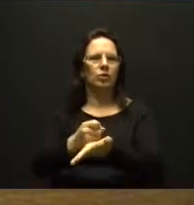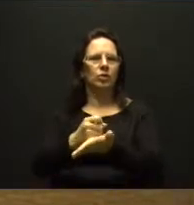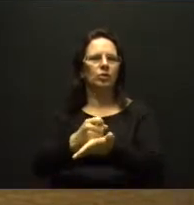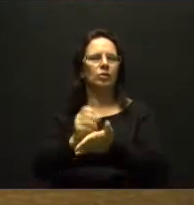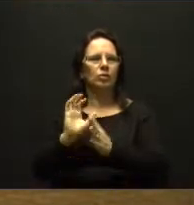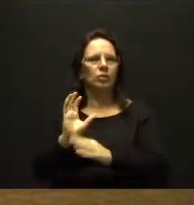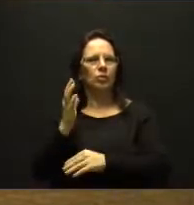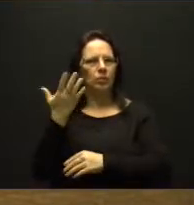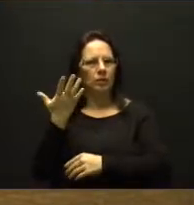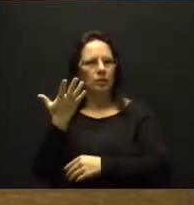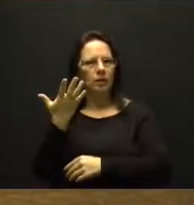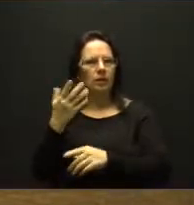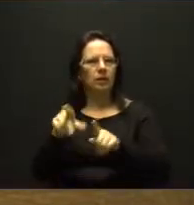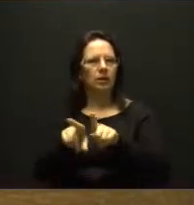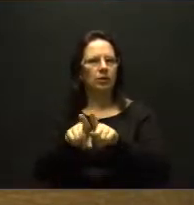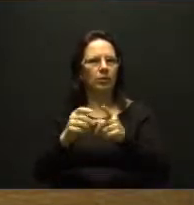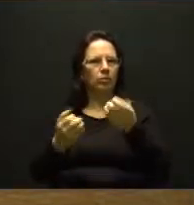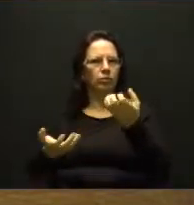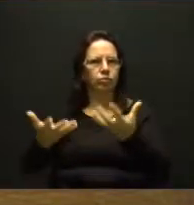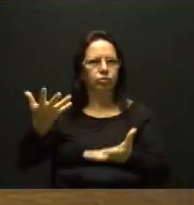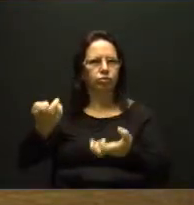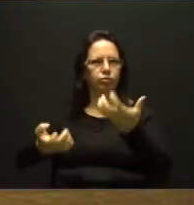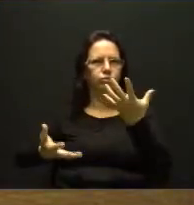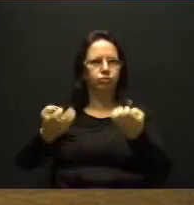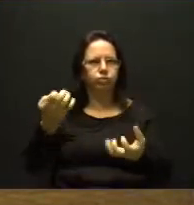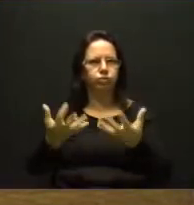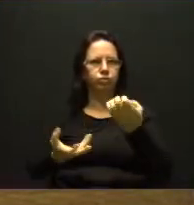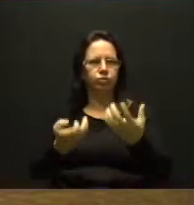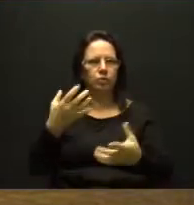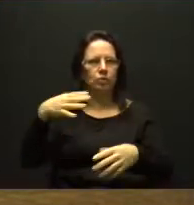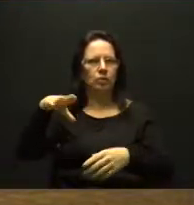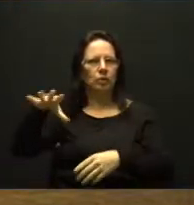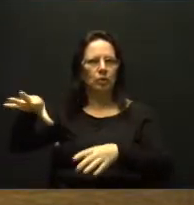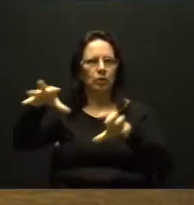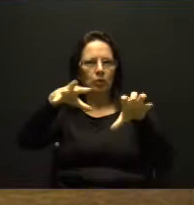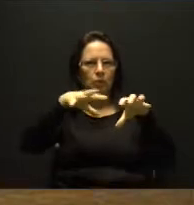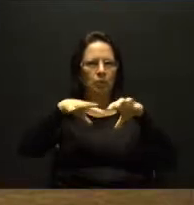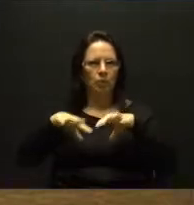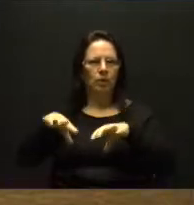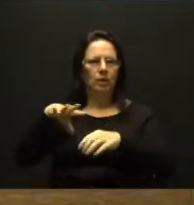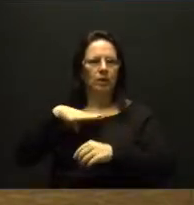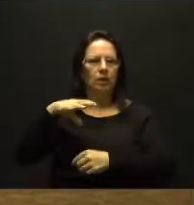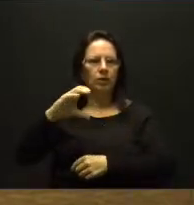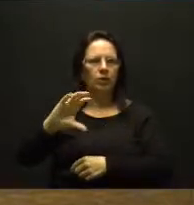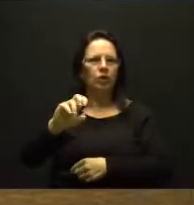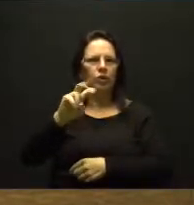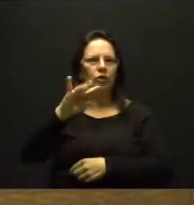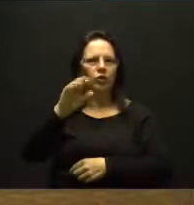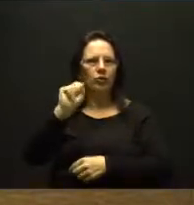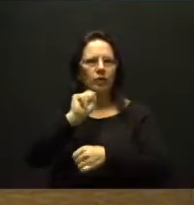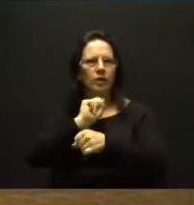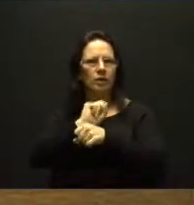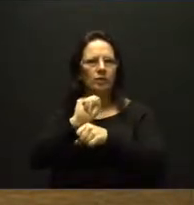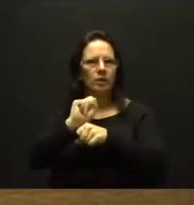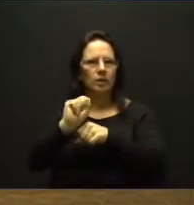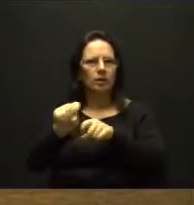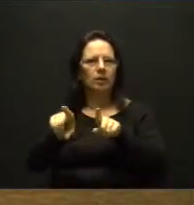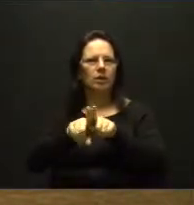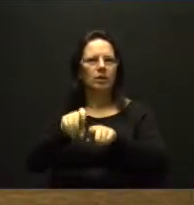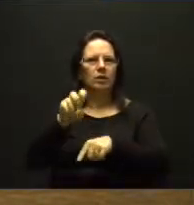acontece a infelicidade de incêndio sair nos bairros aqui da nossa cidade que no caso de de vila esperança de vida dos pescadores